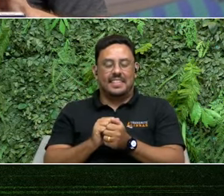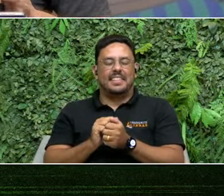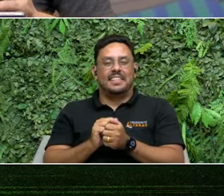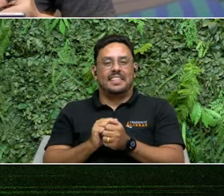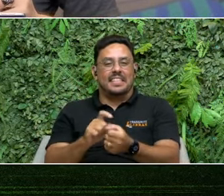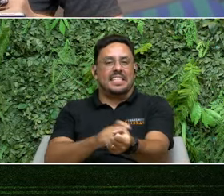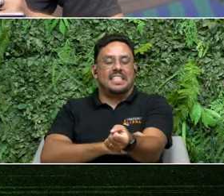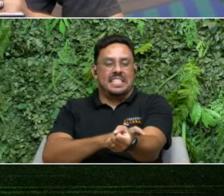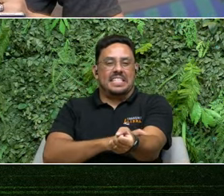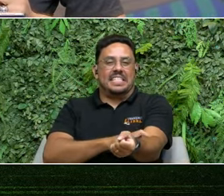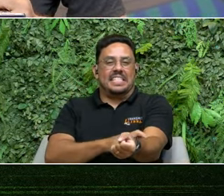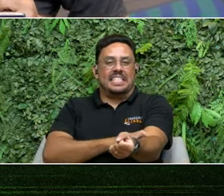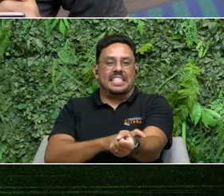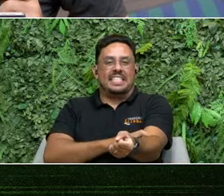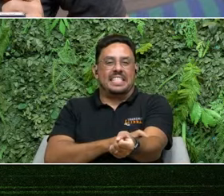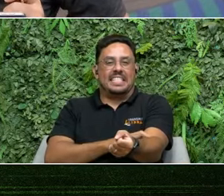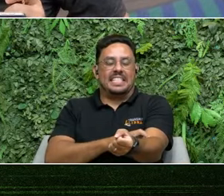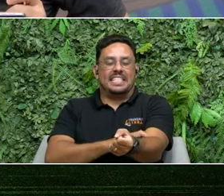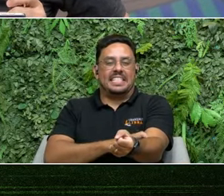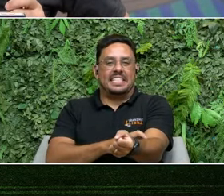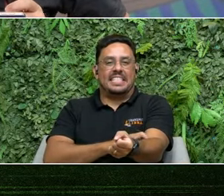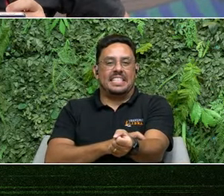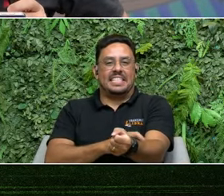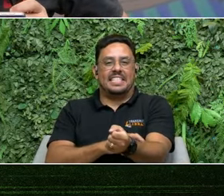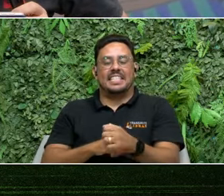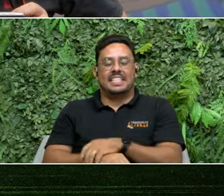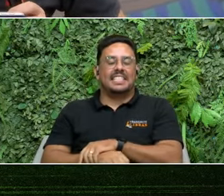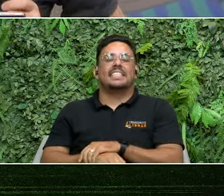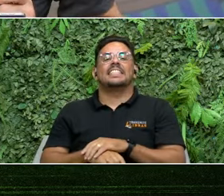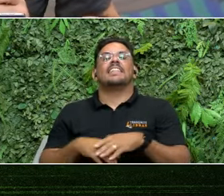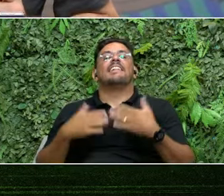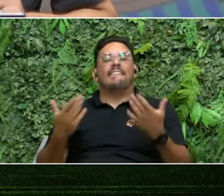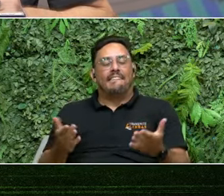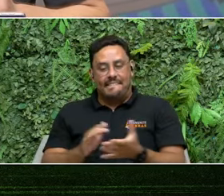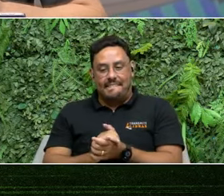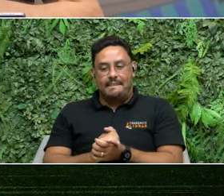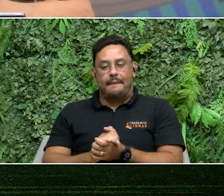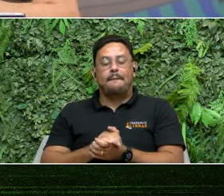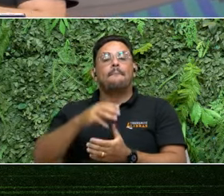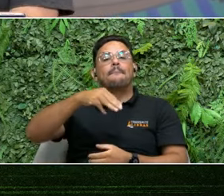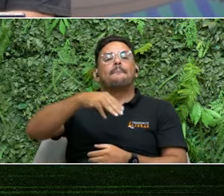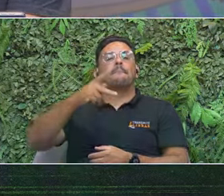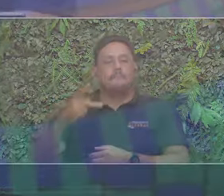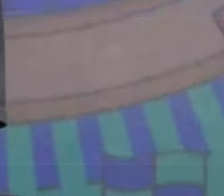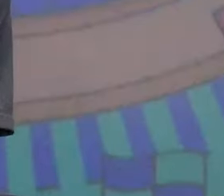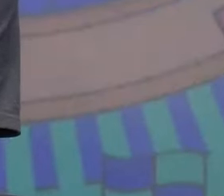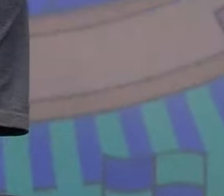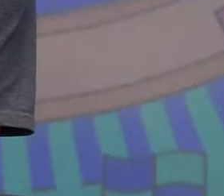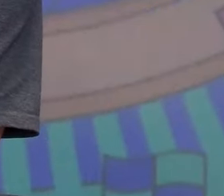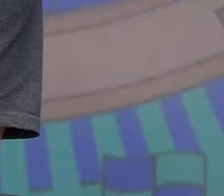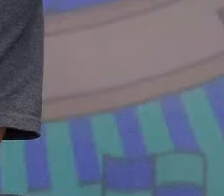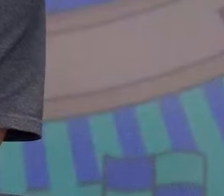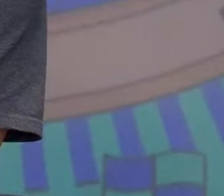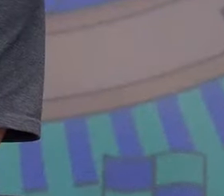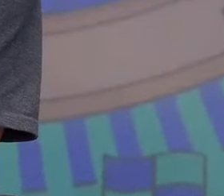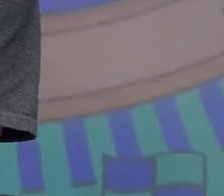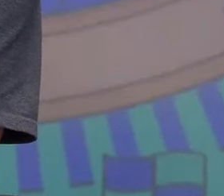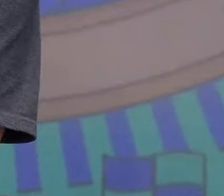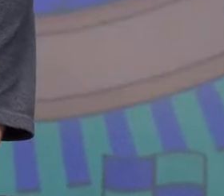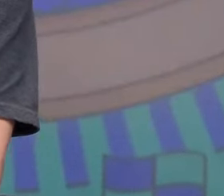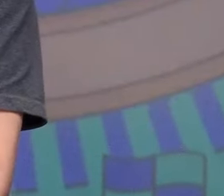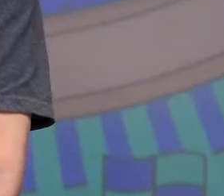hein comão revoltadinho revoltadinho é muito bem Mateus Pereira recebe então o troféu estrela